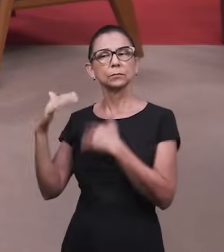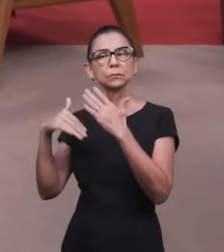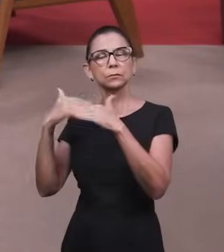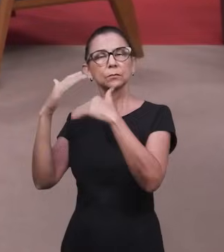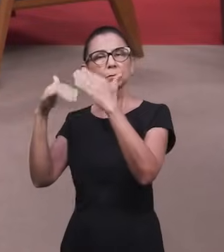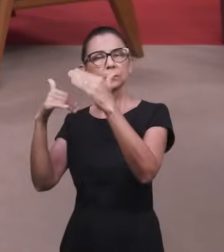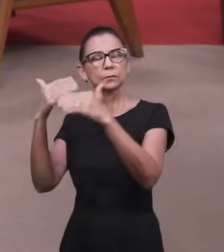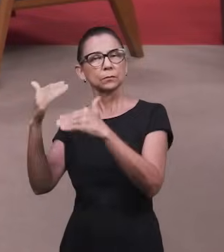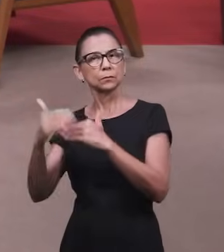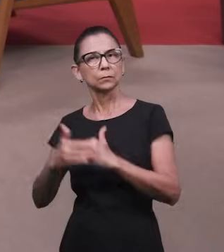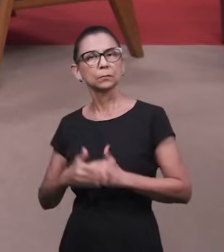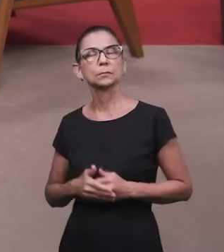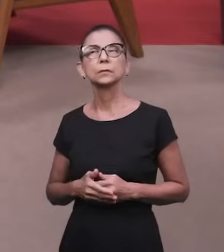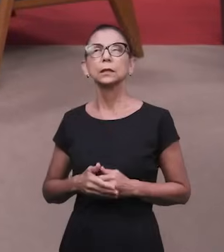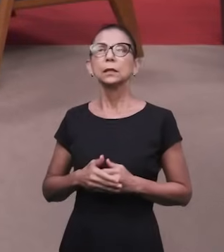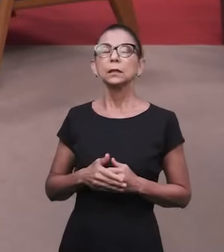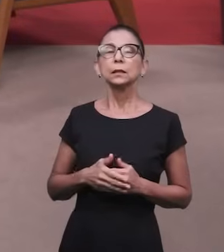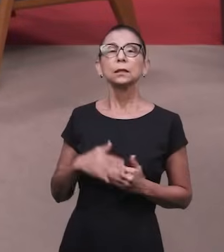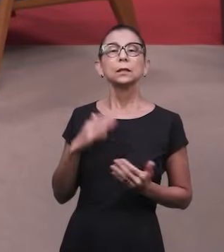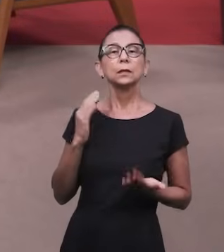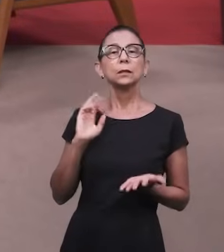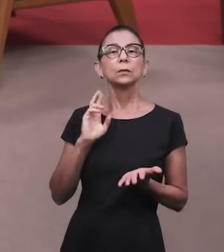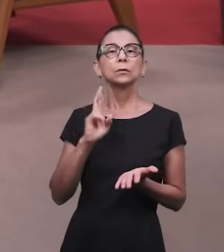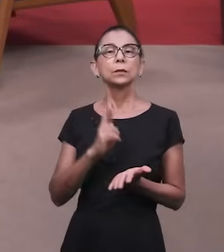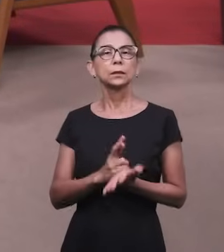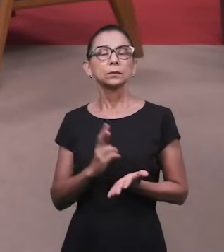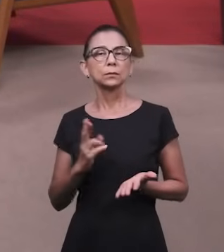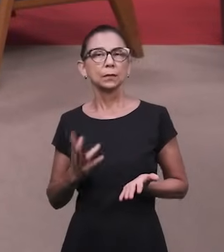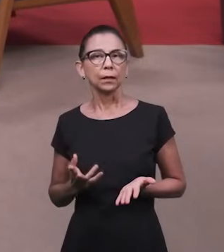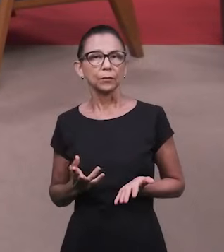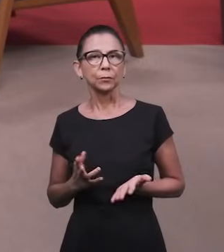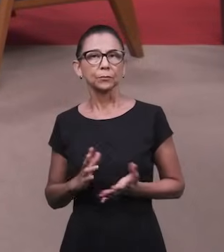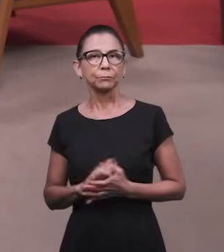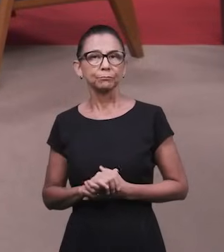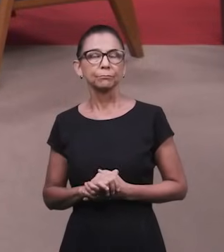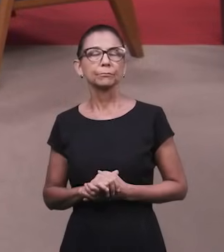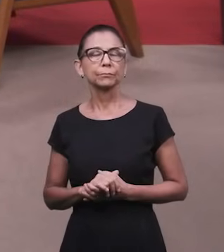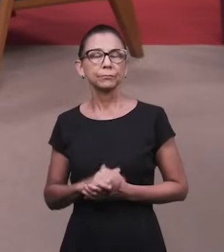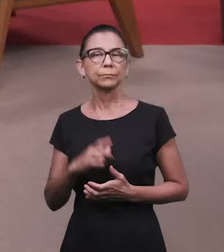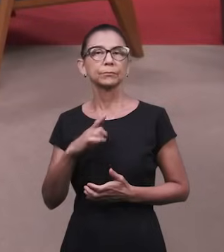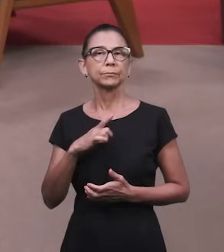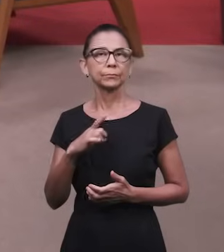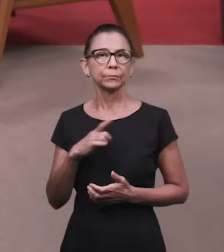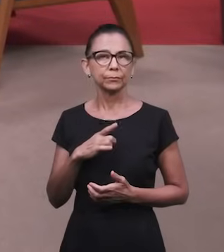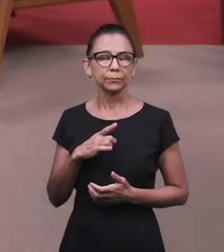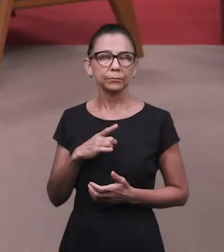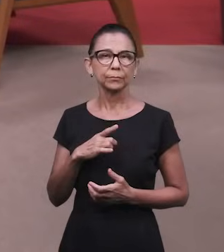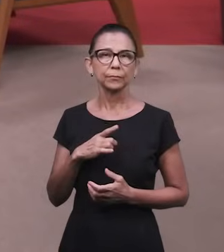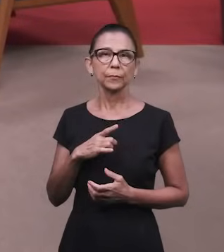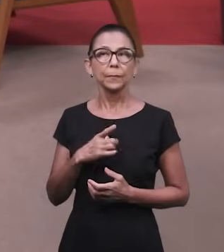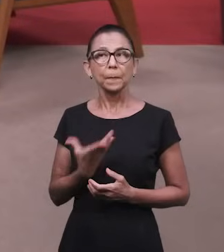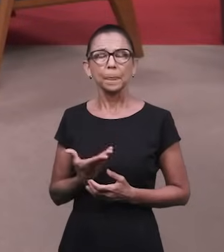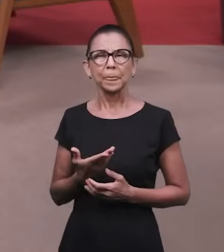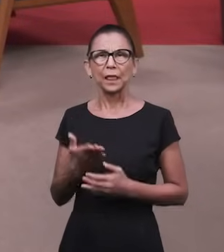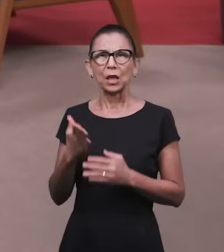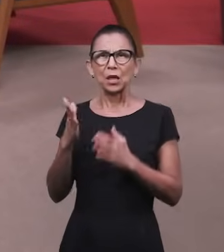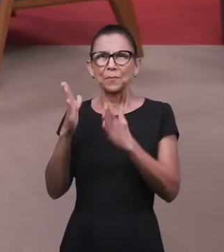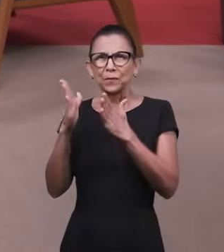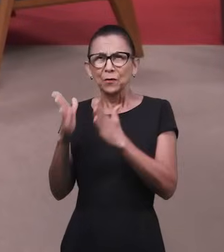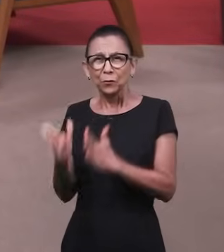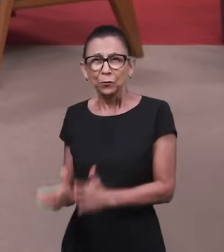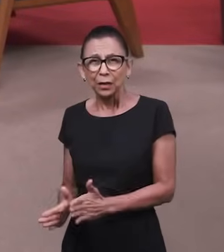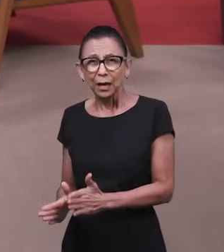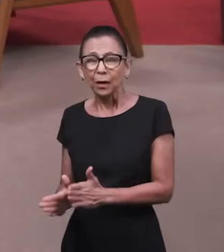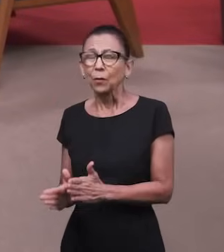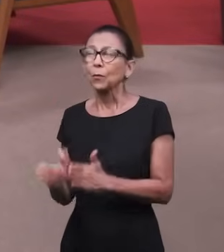vai gerar algum benefício, algum valor. Então, esse texto, ser fiel até